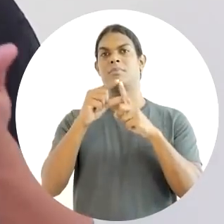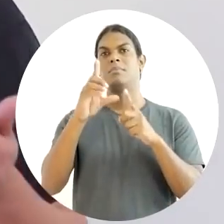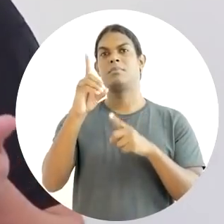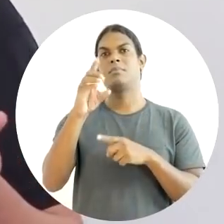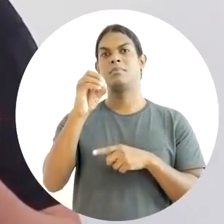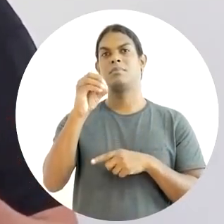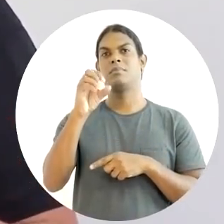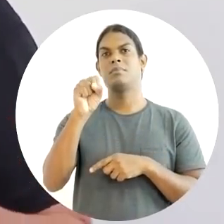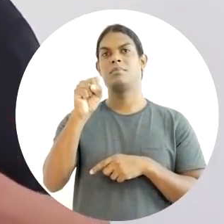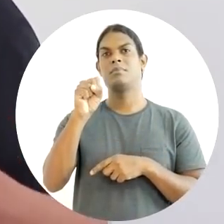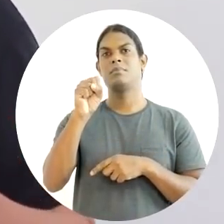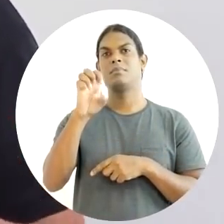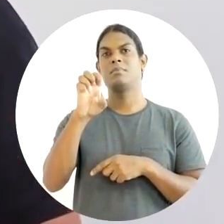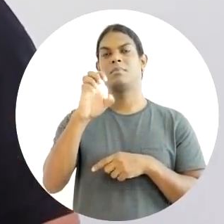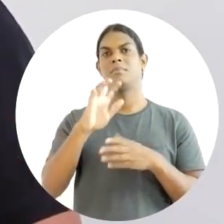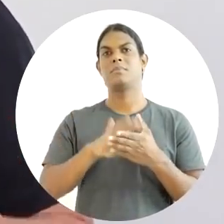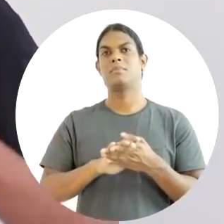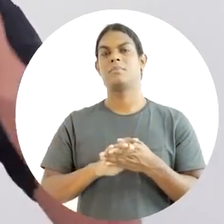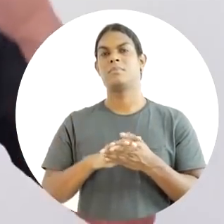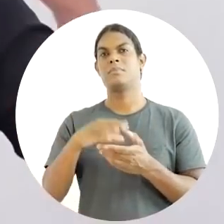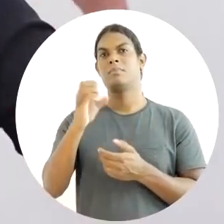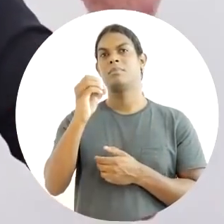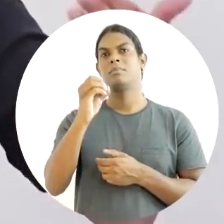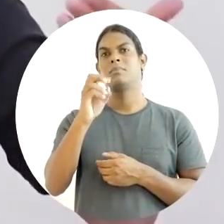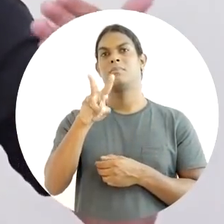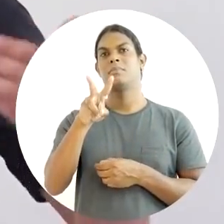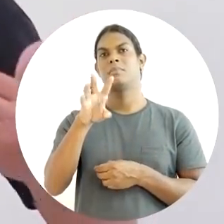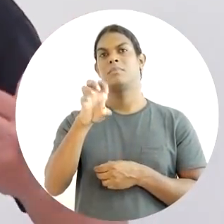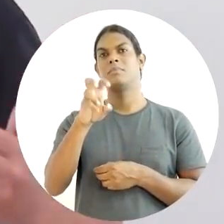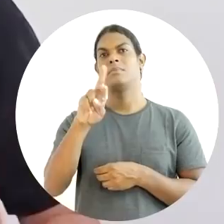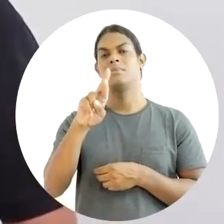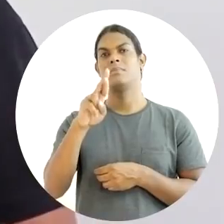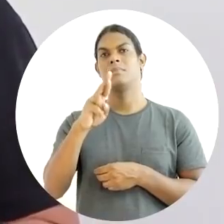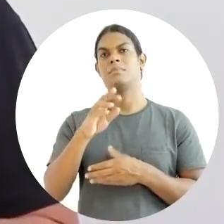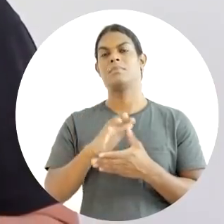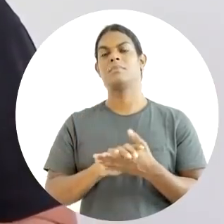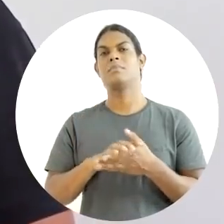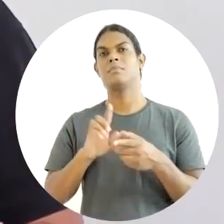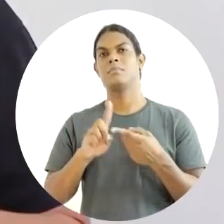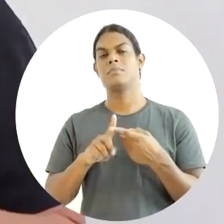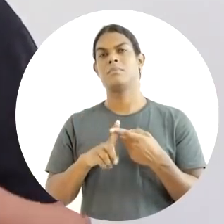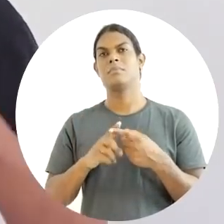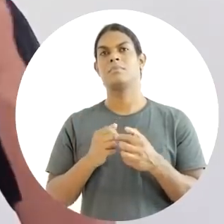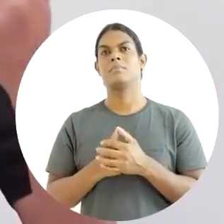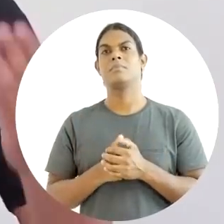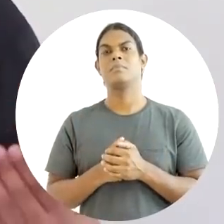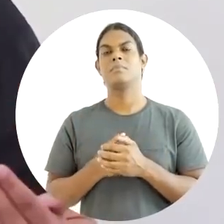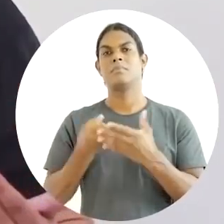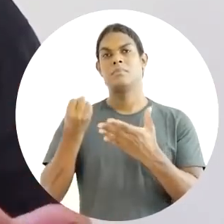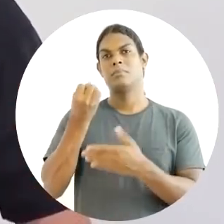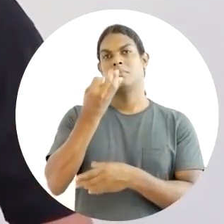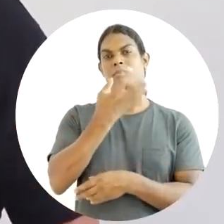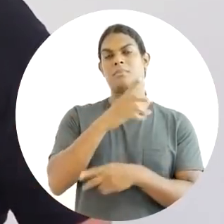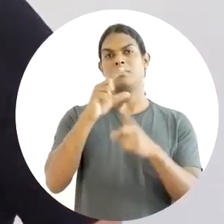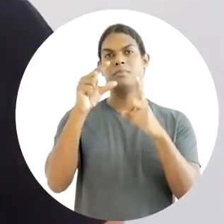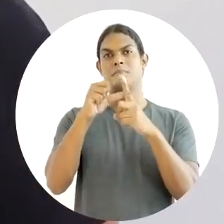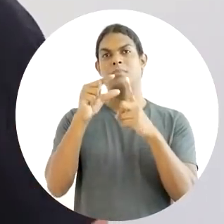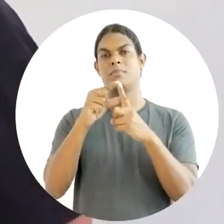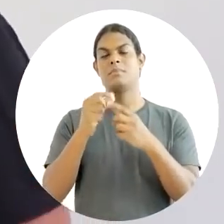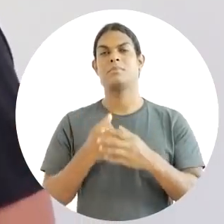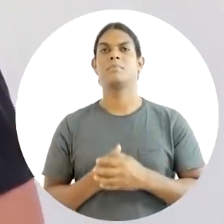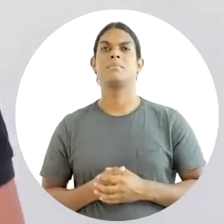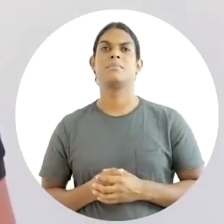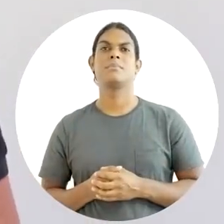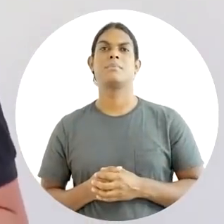colocando overdose é uma dose exagerada. Over tem essa significação de exagero.